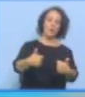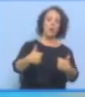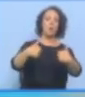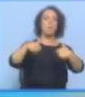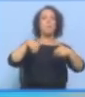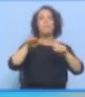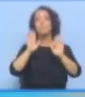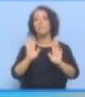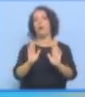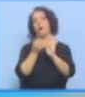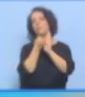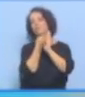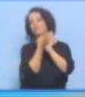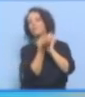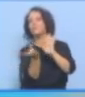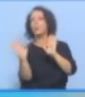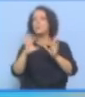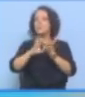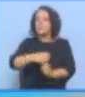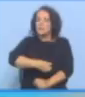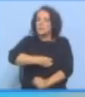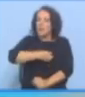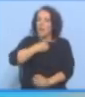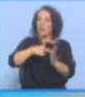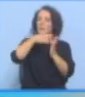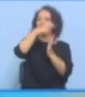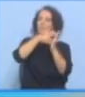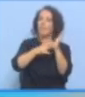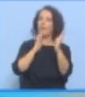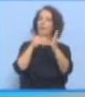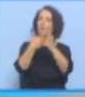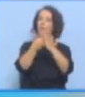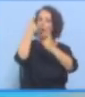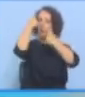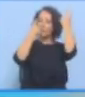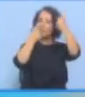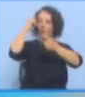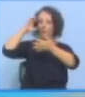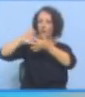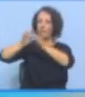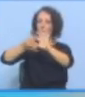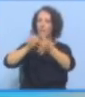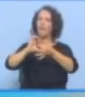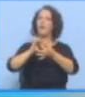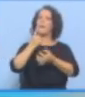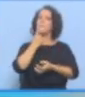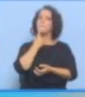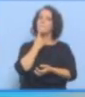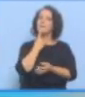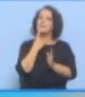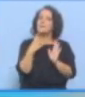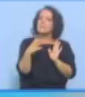há toda uma simbólica, os textos têm toda uma outra compreensão, um outro nível também de compreensão, de